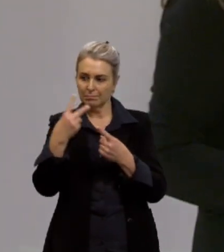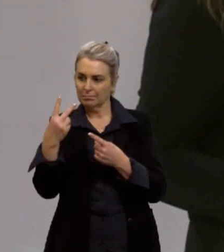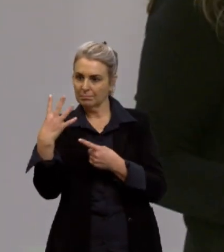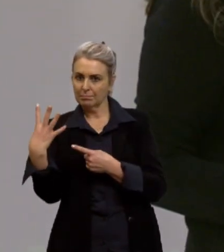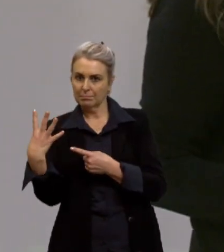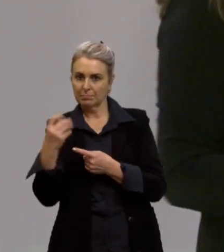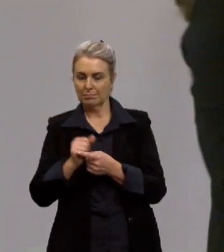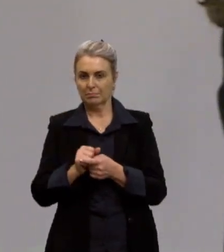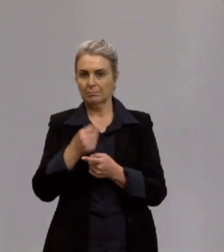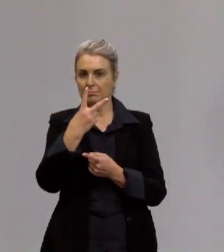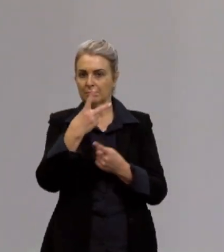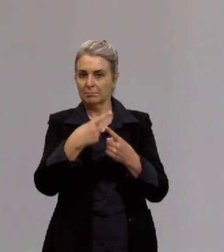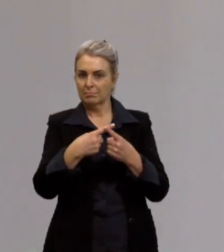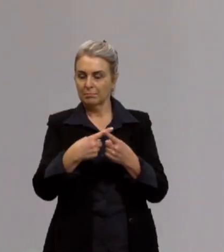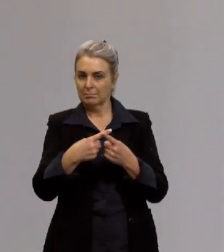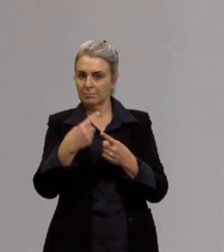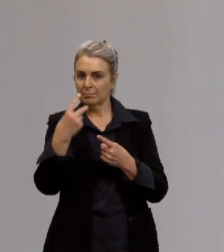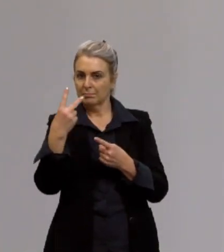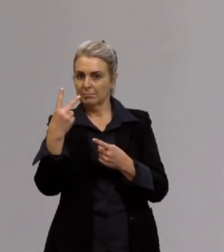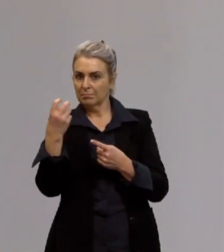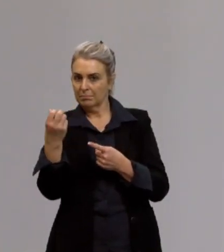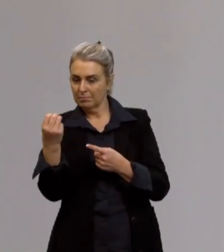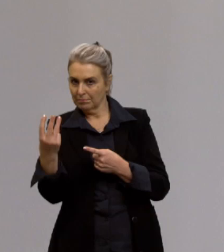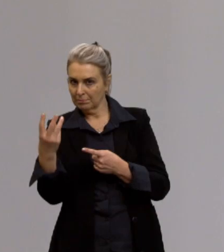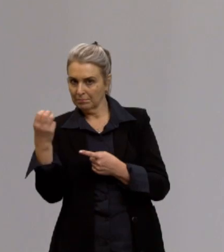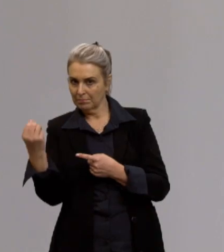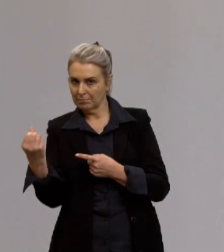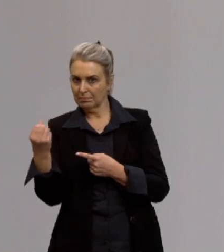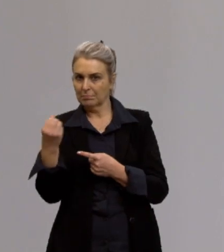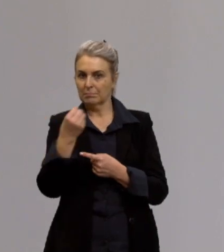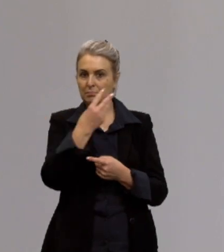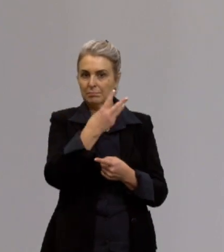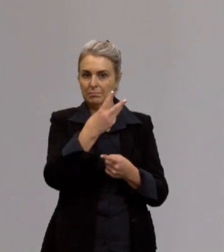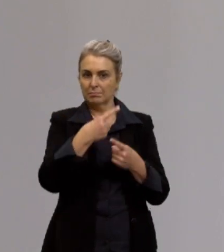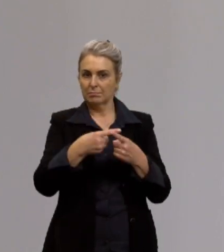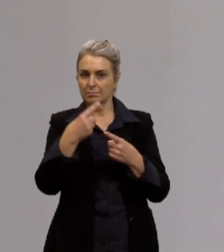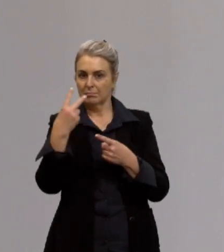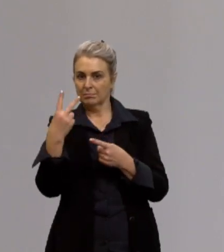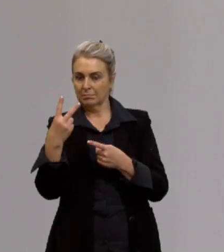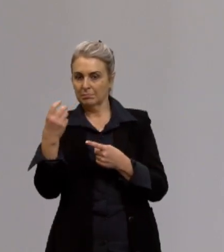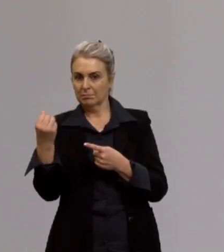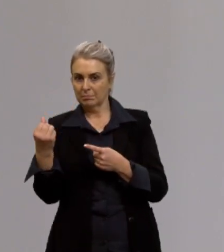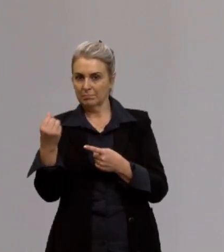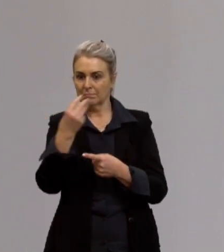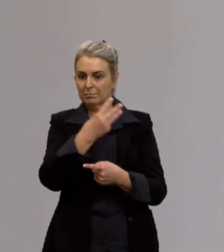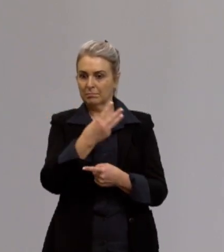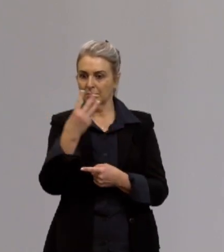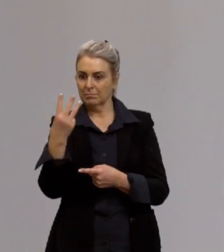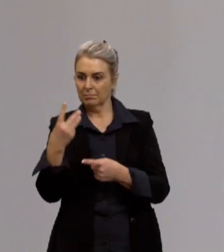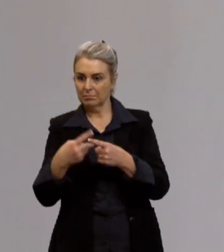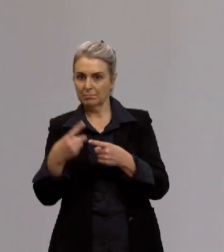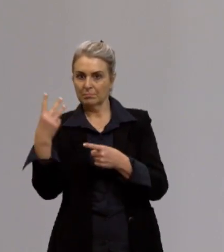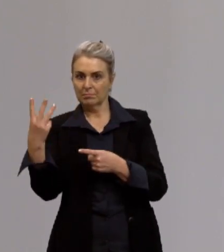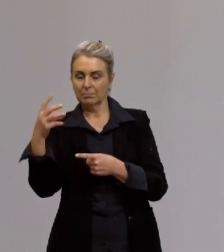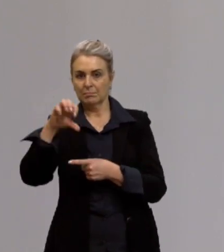4. 2 vezes 3, 6. 3 vezes 2, 6. 3 vezes 3, 9.